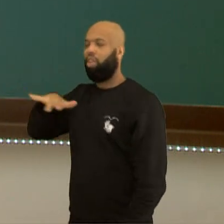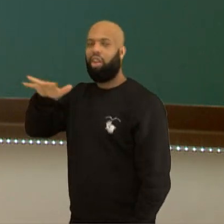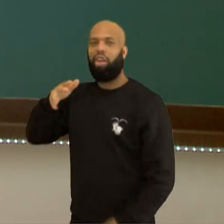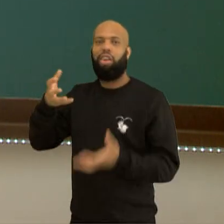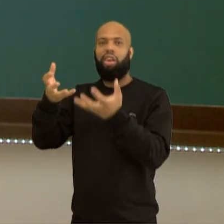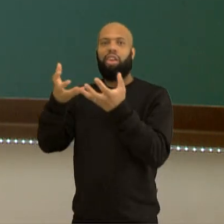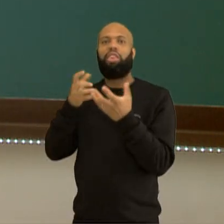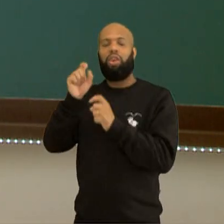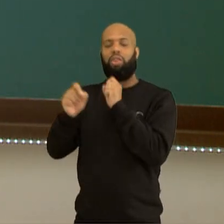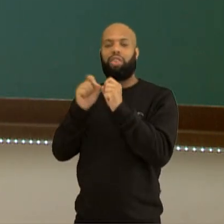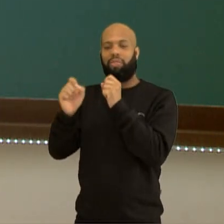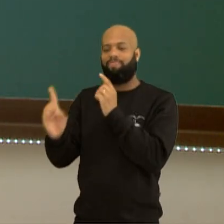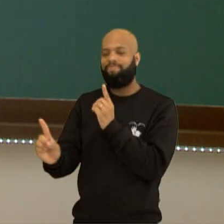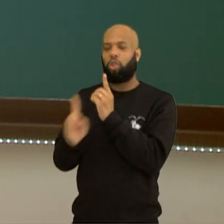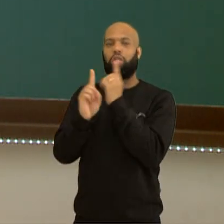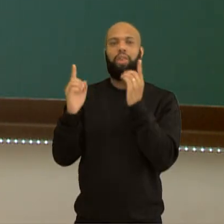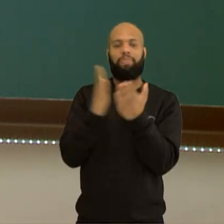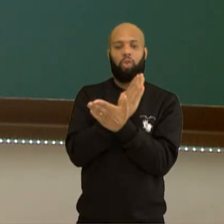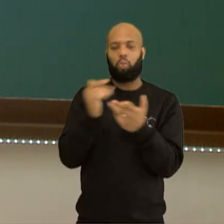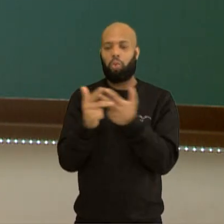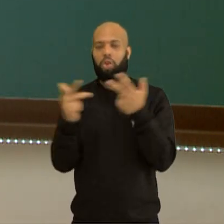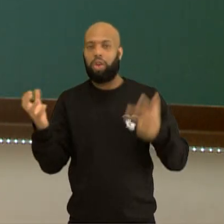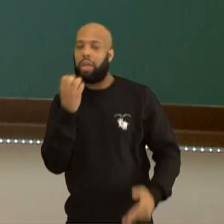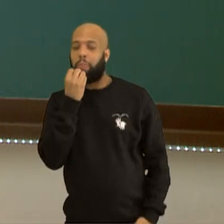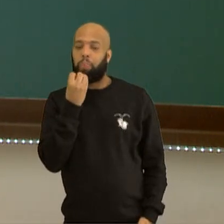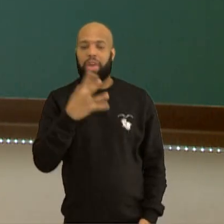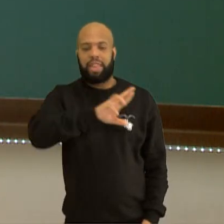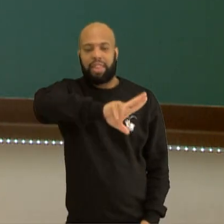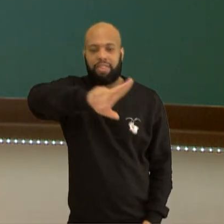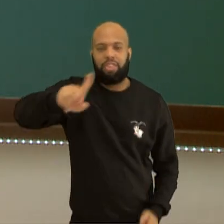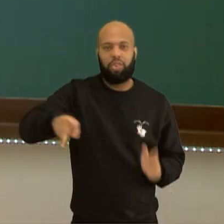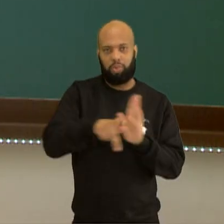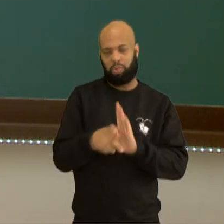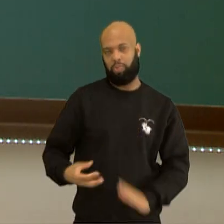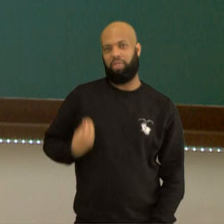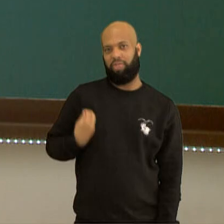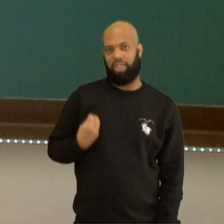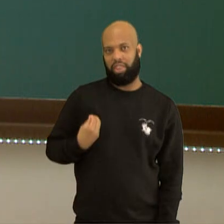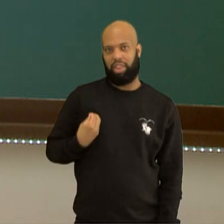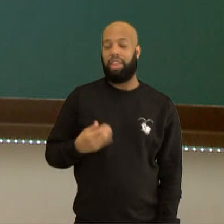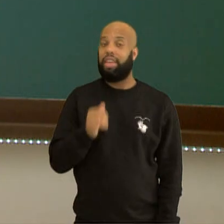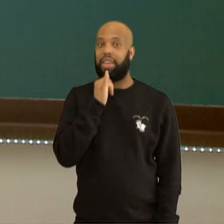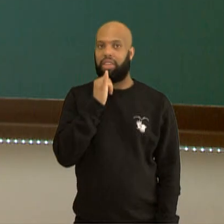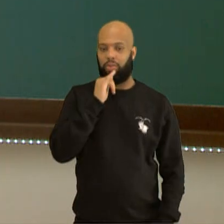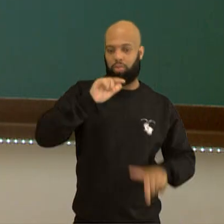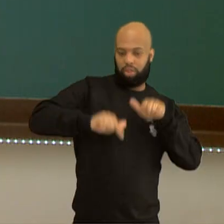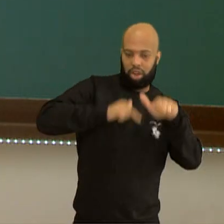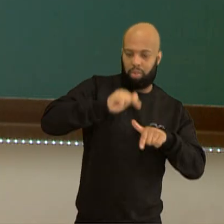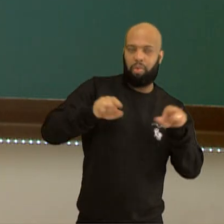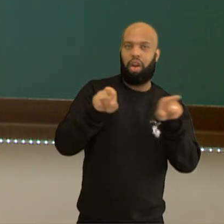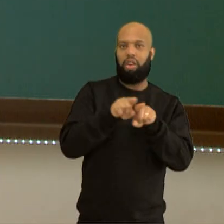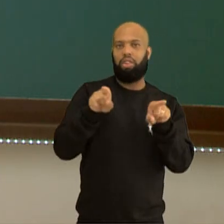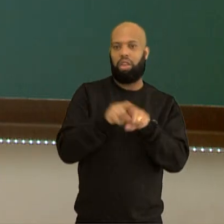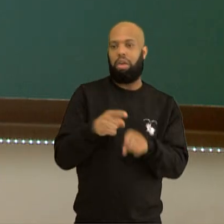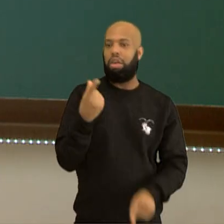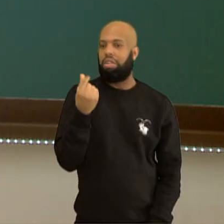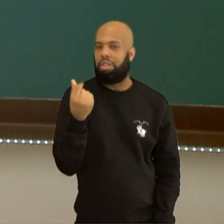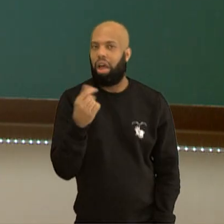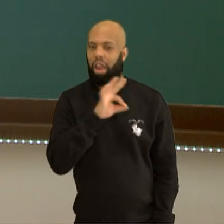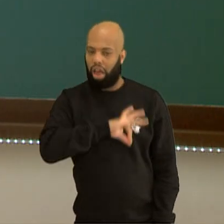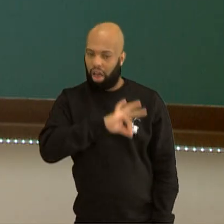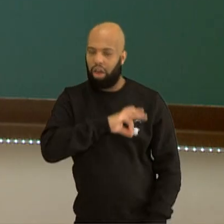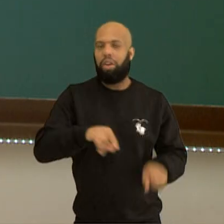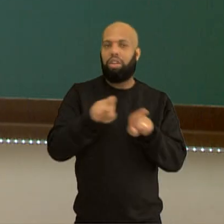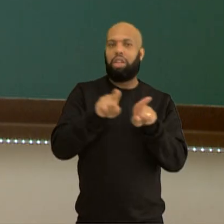busca de alguma coisa que vai ser importante para a sua vida, como, por exemplo, trabalho, renda,